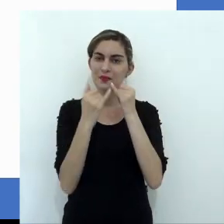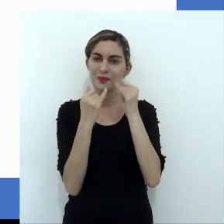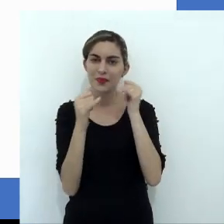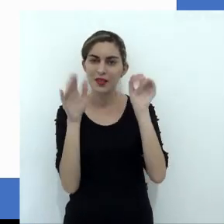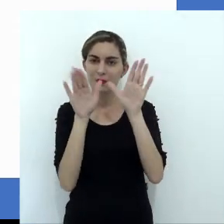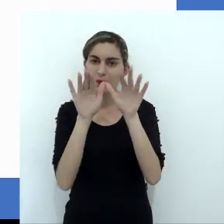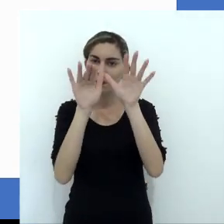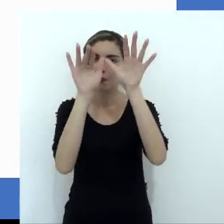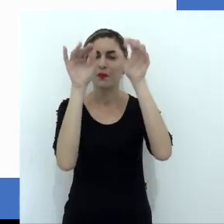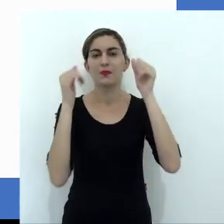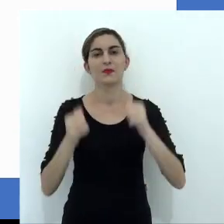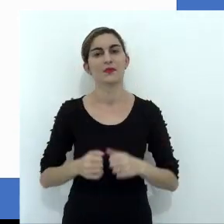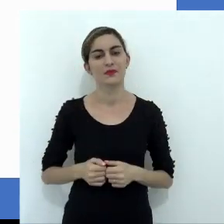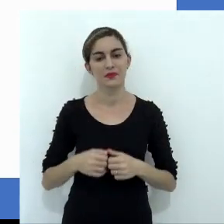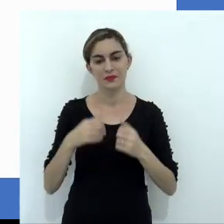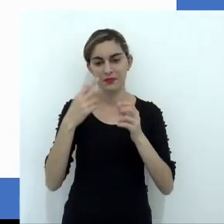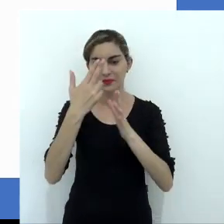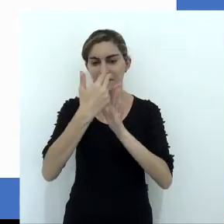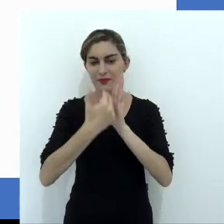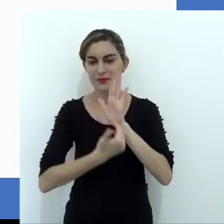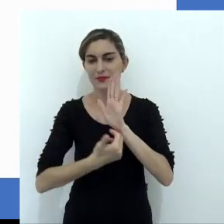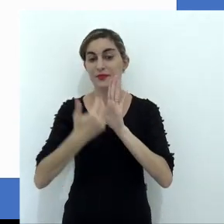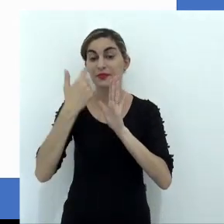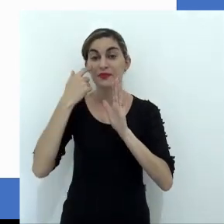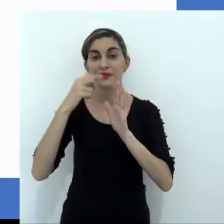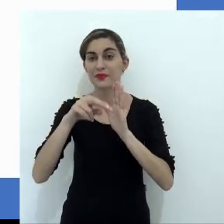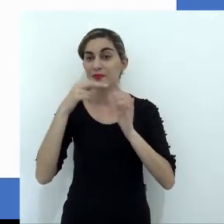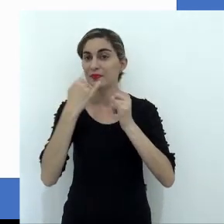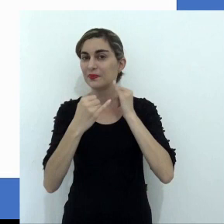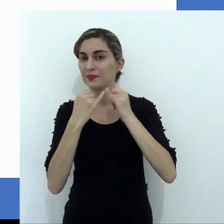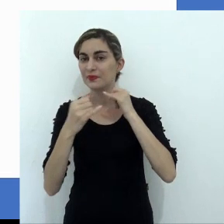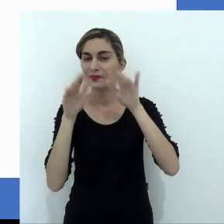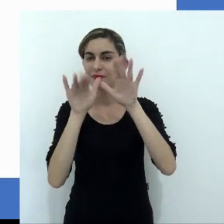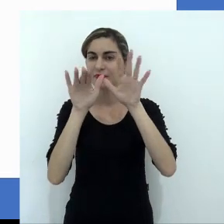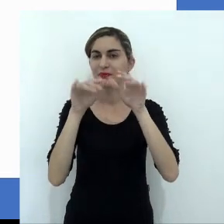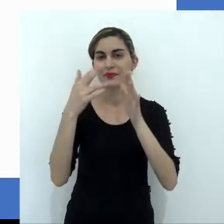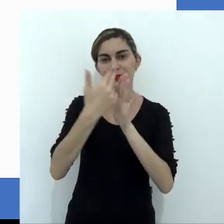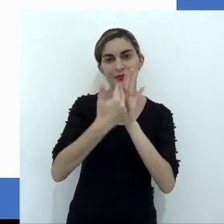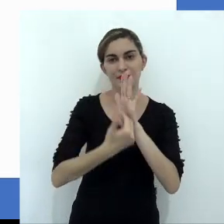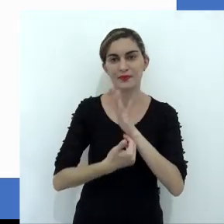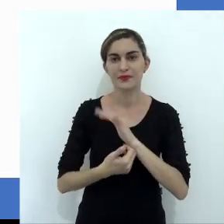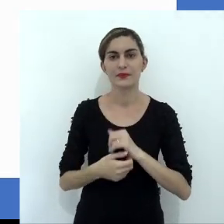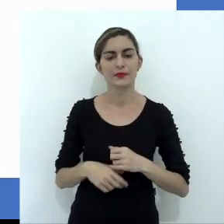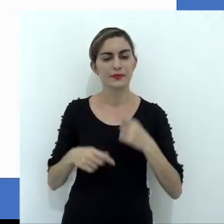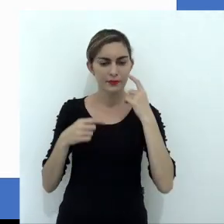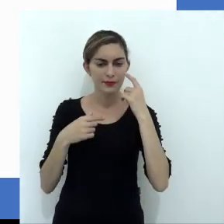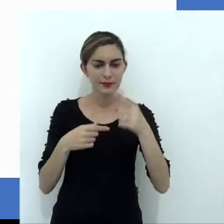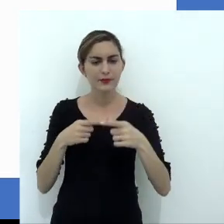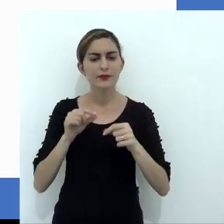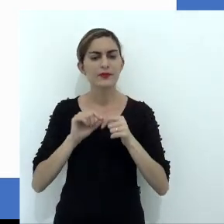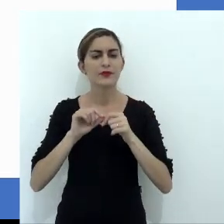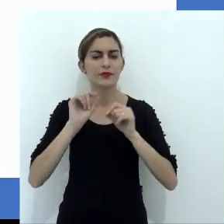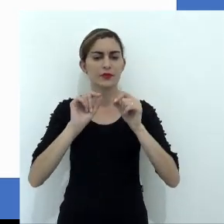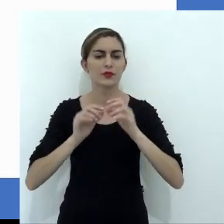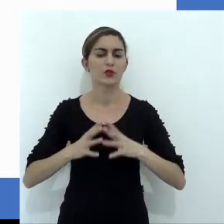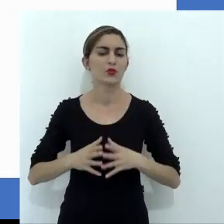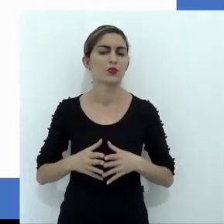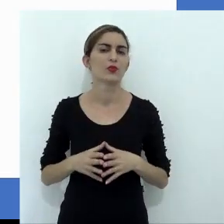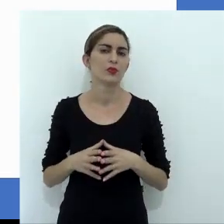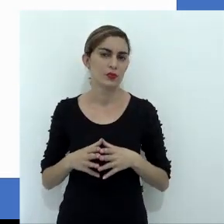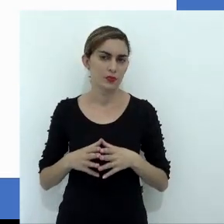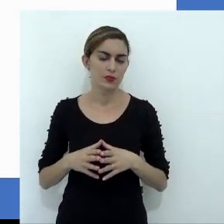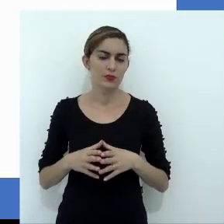gente faz a outra asinha da borboleta. Essa borboleta ficou um pouco gordinha, mas vamos embora. E aqui, o que é que a gente vai fazer, pessoal?